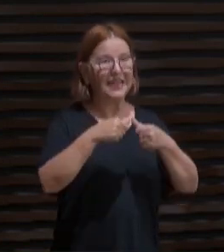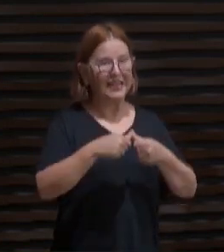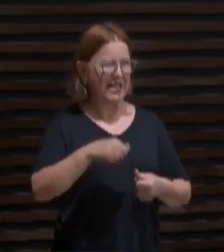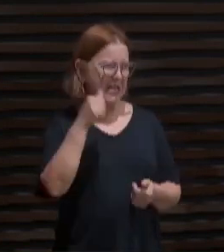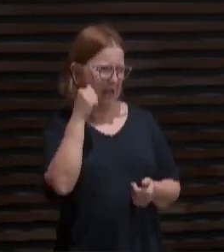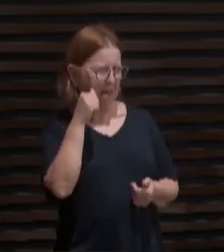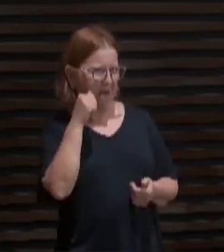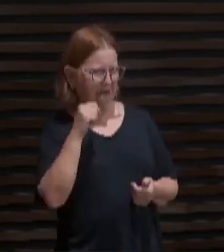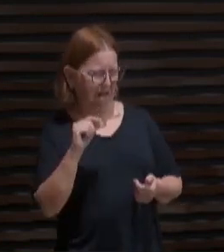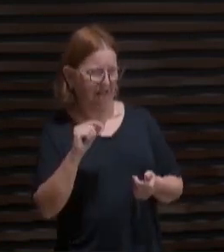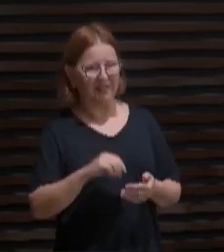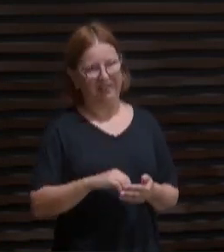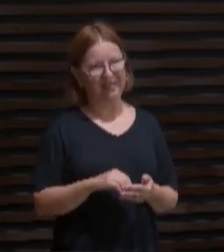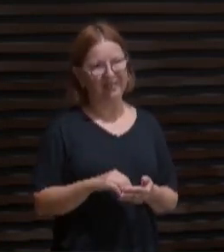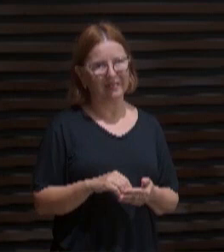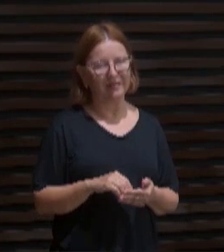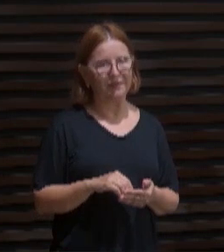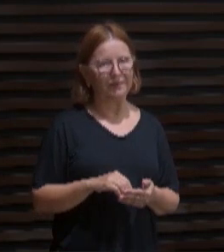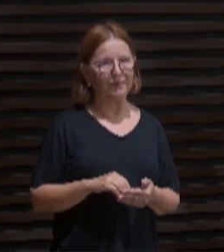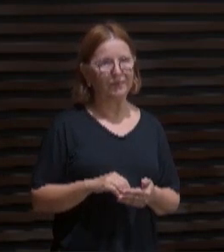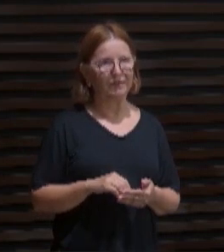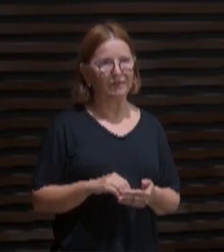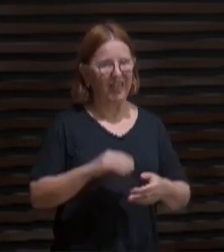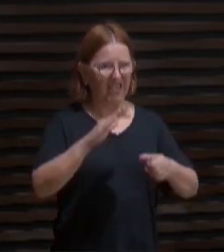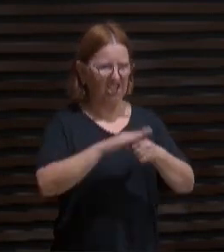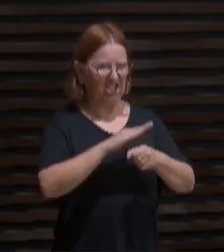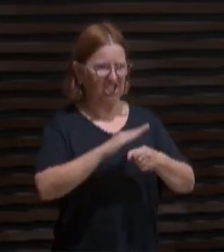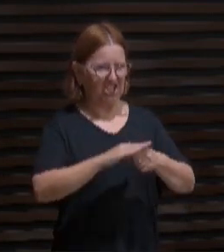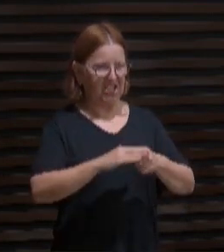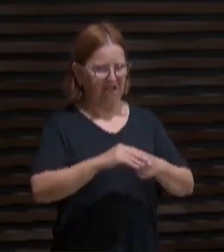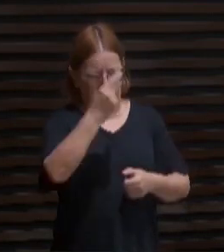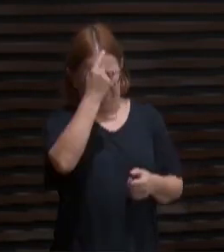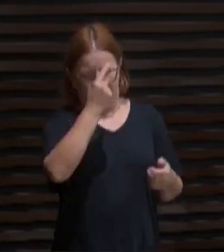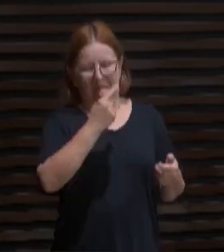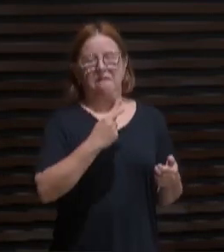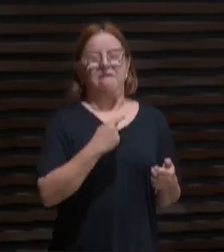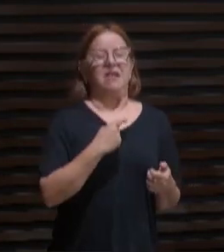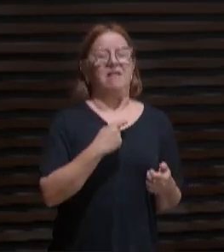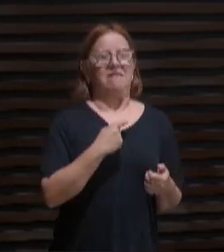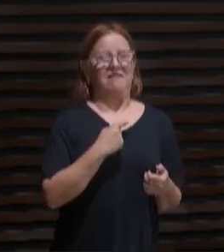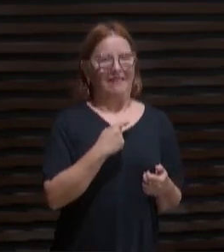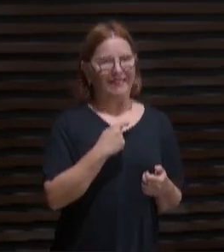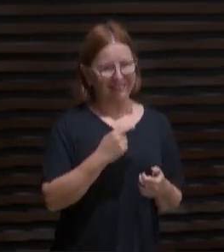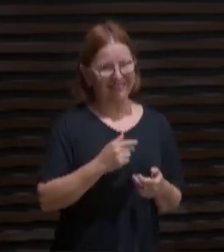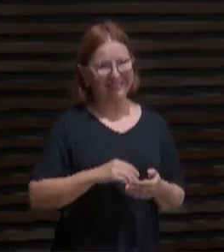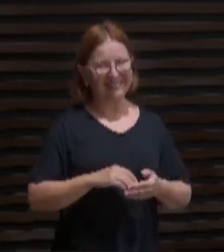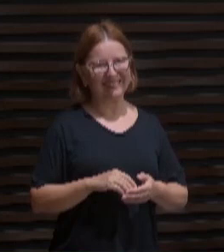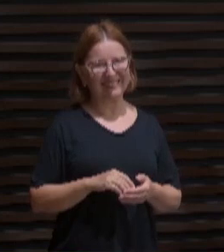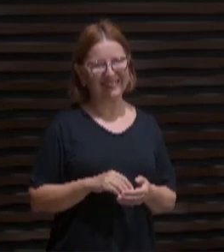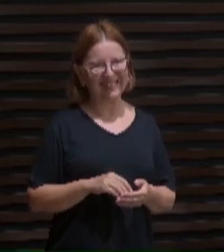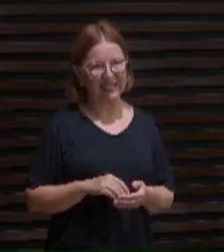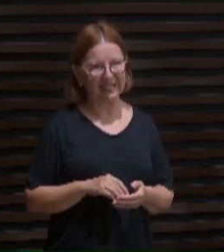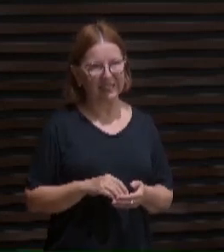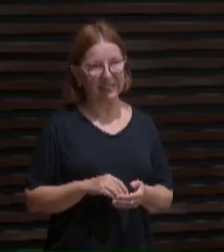mulherzinhas que são cheias de si mesmas e que